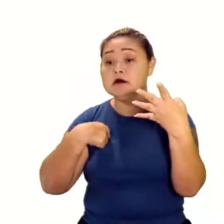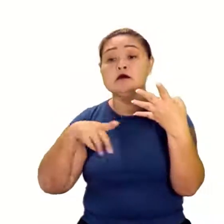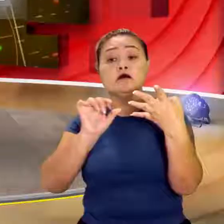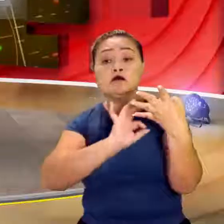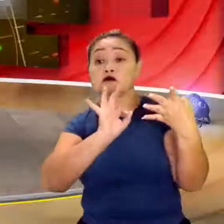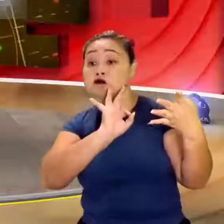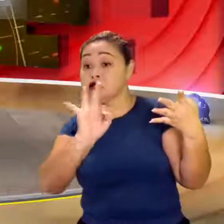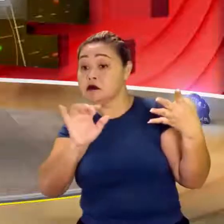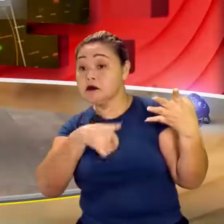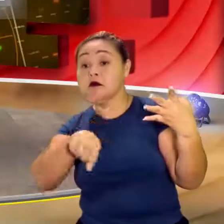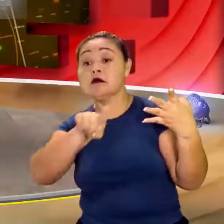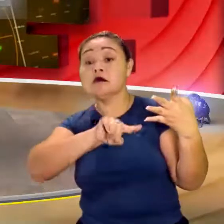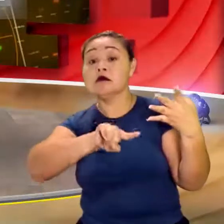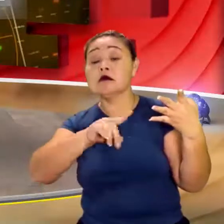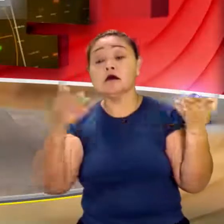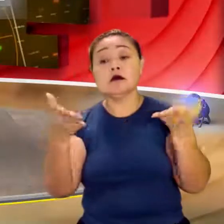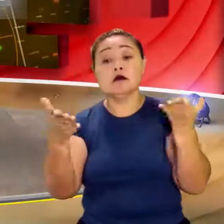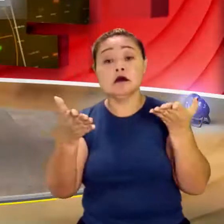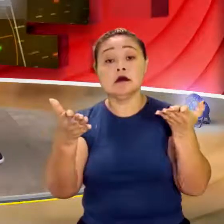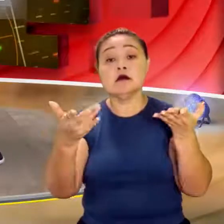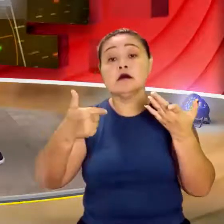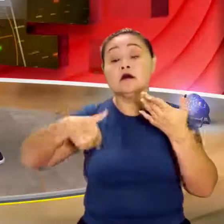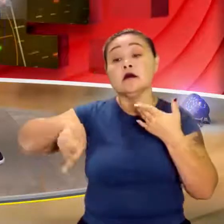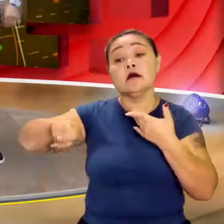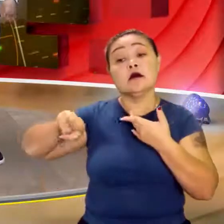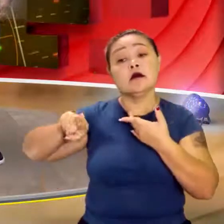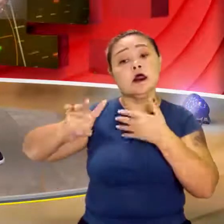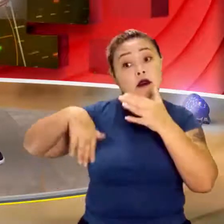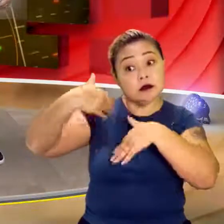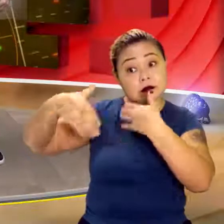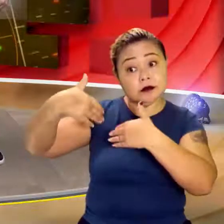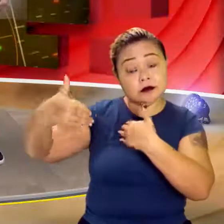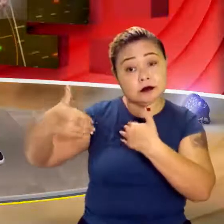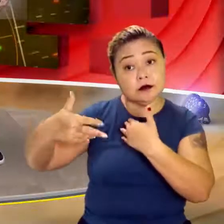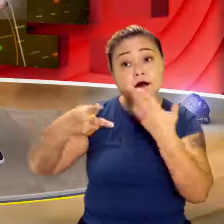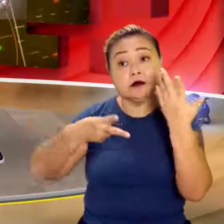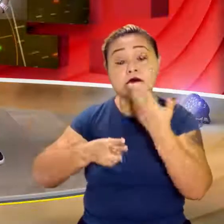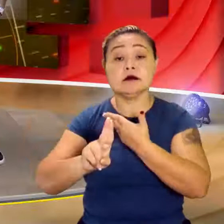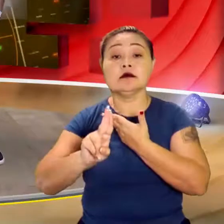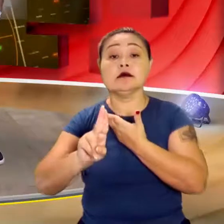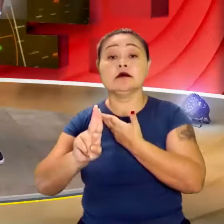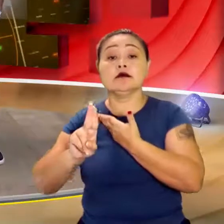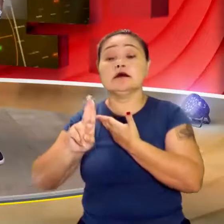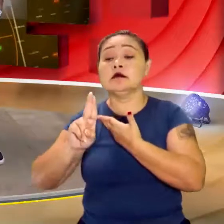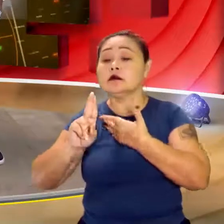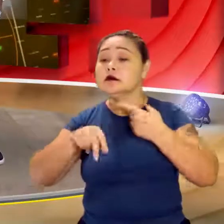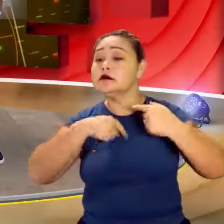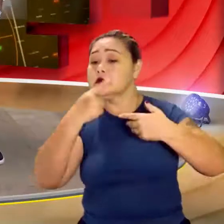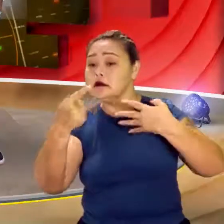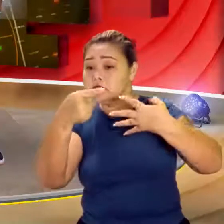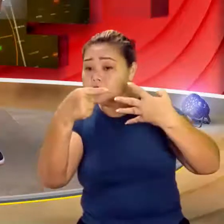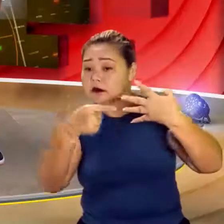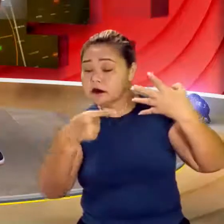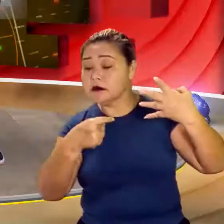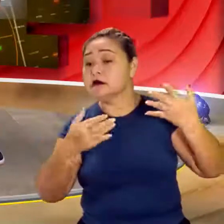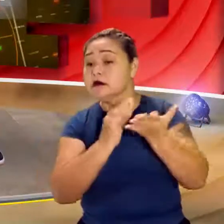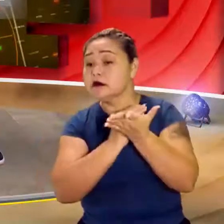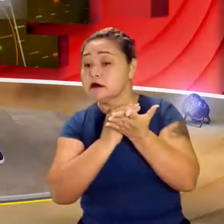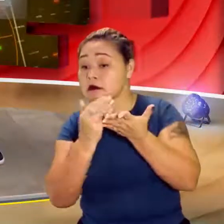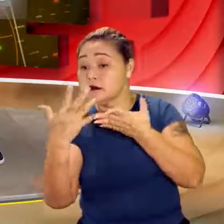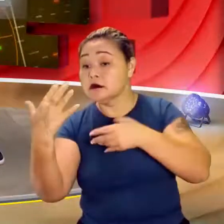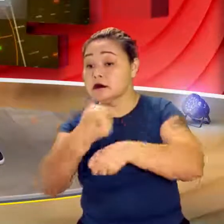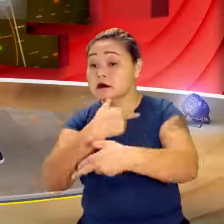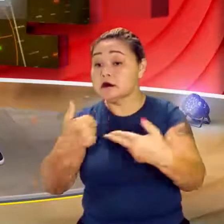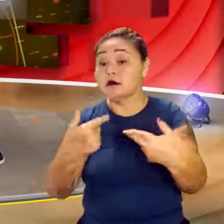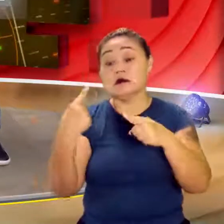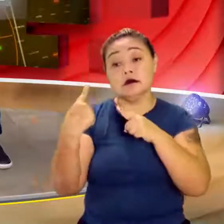as propriedades. E claro que agora a gente vai trabalhar um pouquinho além disso, né? Sempre depois que a gente passa as propriedades, a gente começa a trabalhar com as